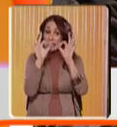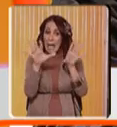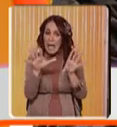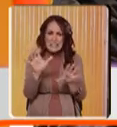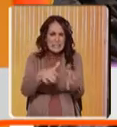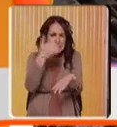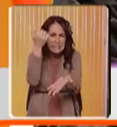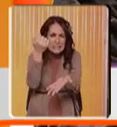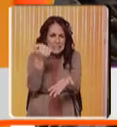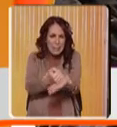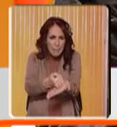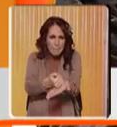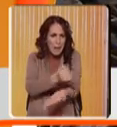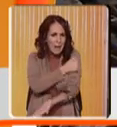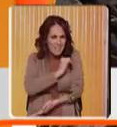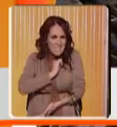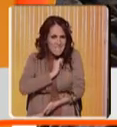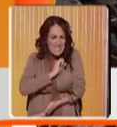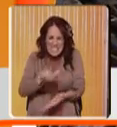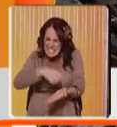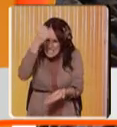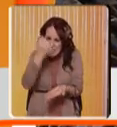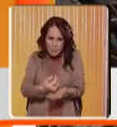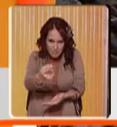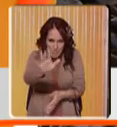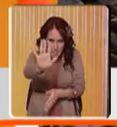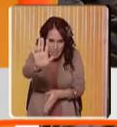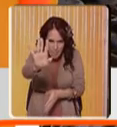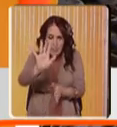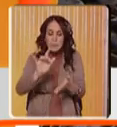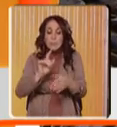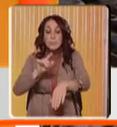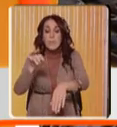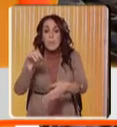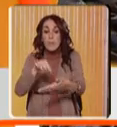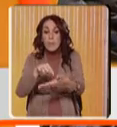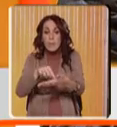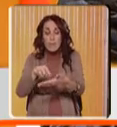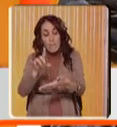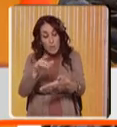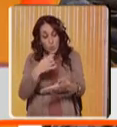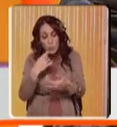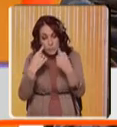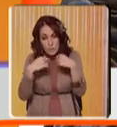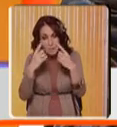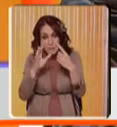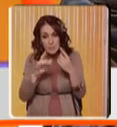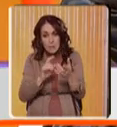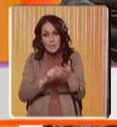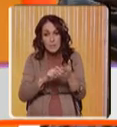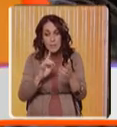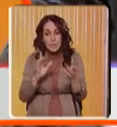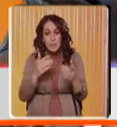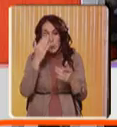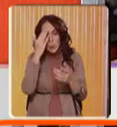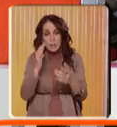isto na minha casa. Um momento. Portanto, só um momento que eu vou aqui colocar, porque